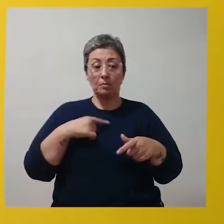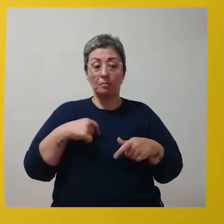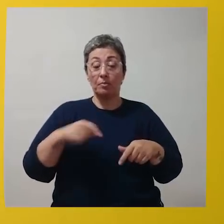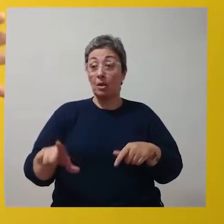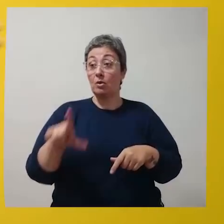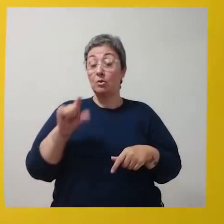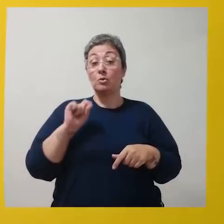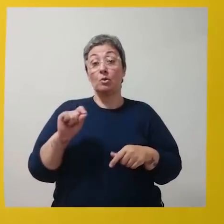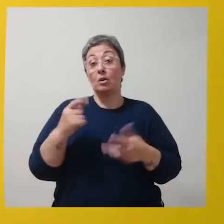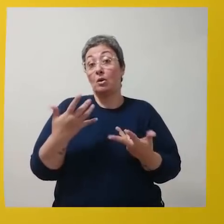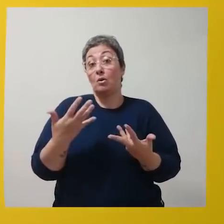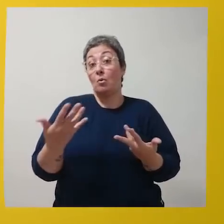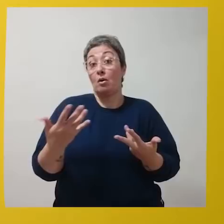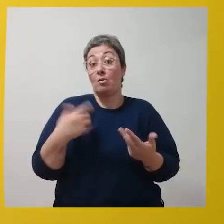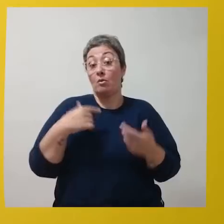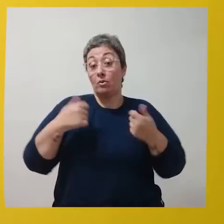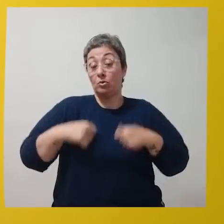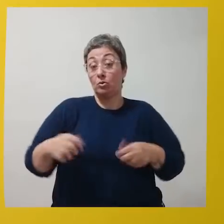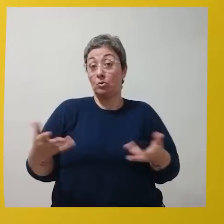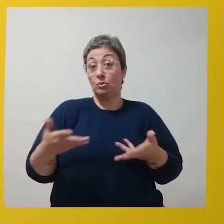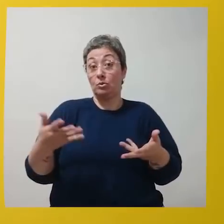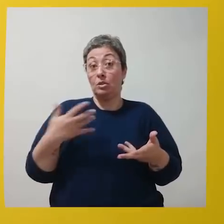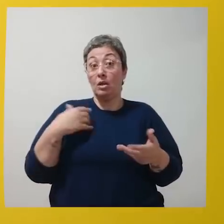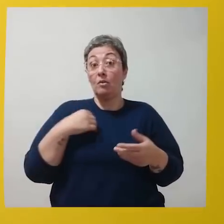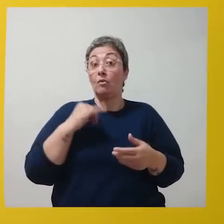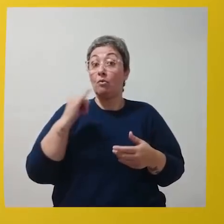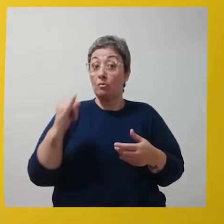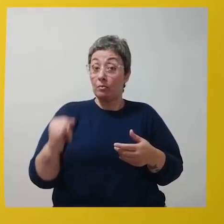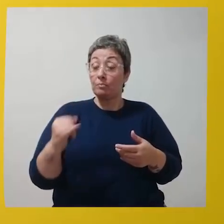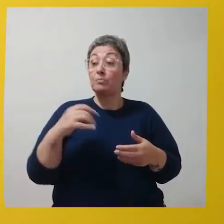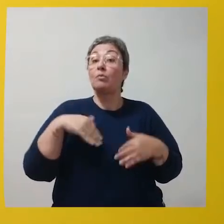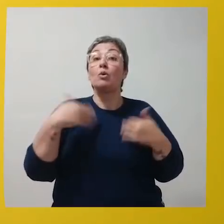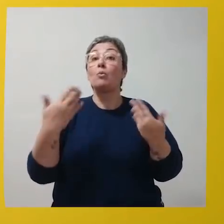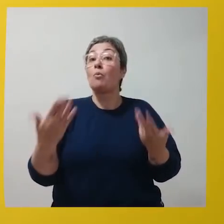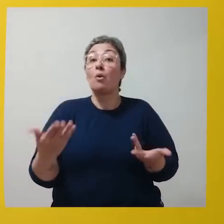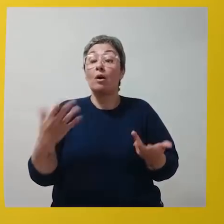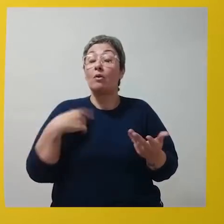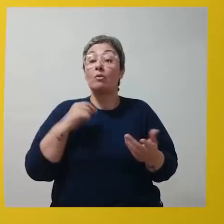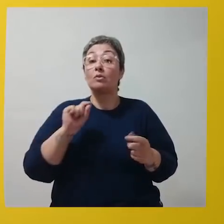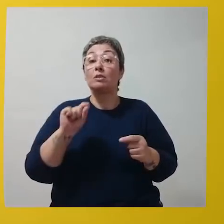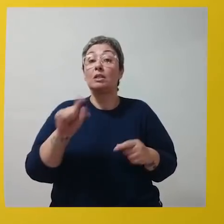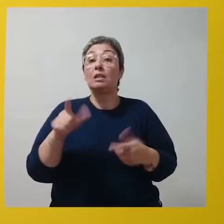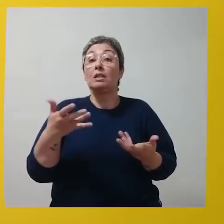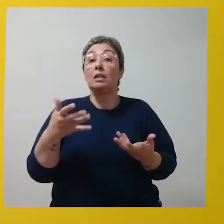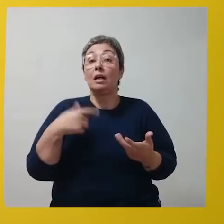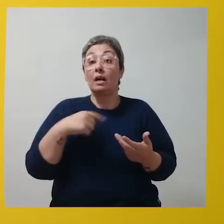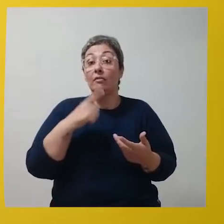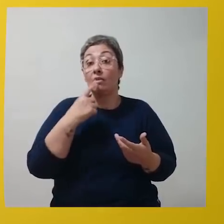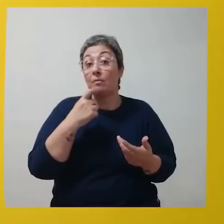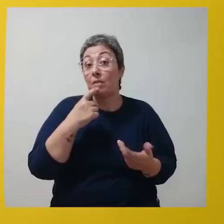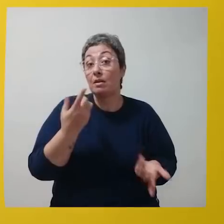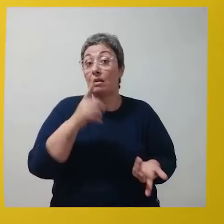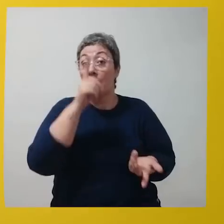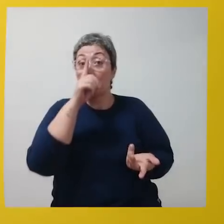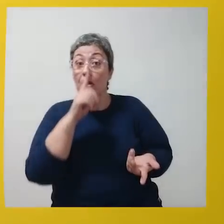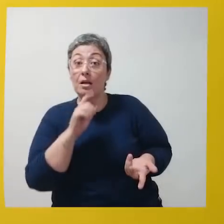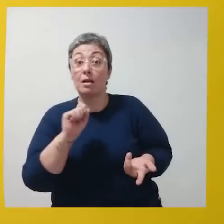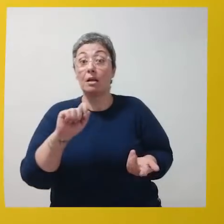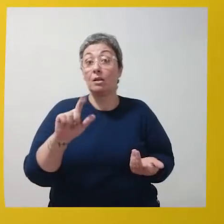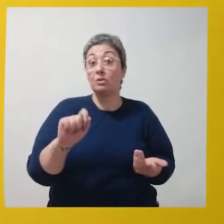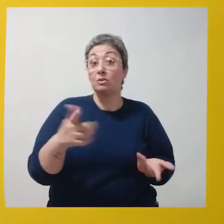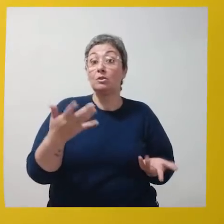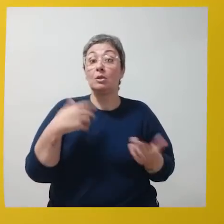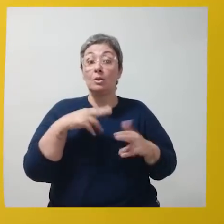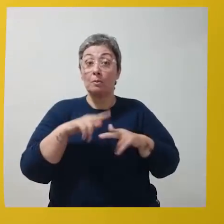ela escolher qual que ela quer vestir hoje. Aí eu vou falar qual é que você quer vestir, a vermelha, a amarela, a azul.